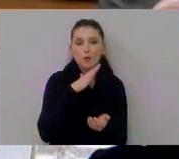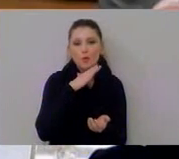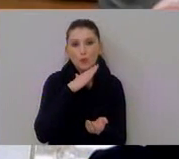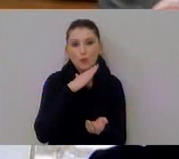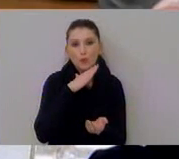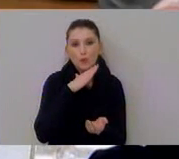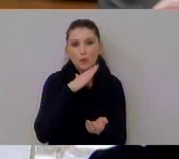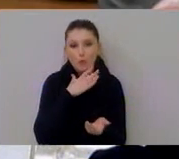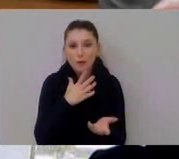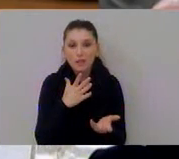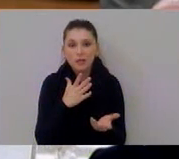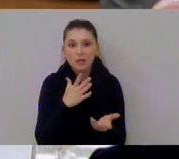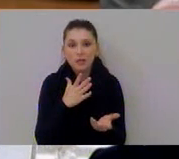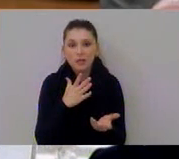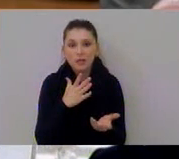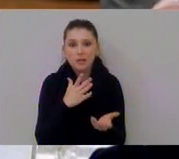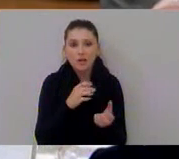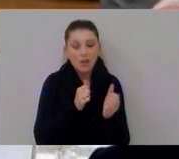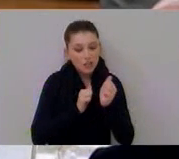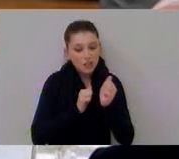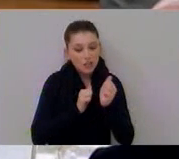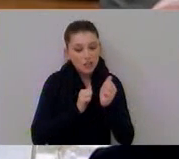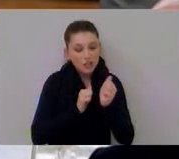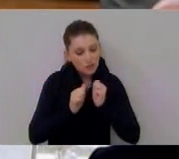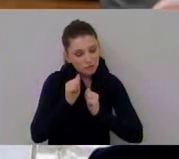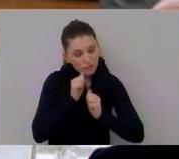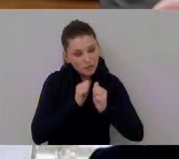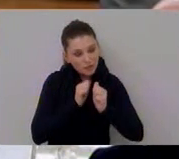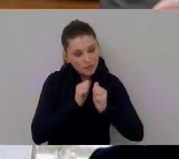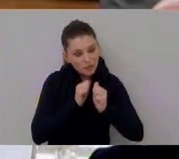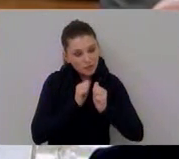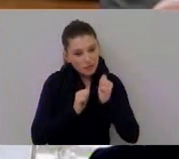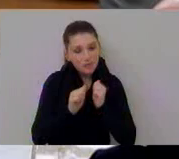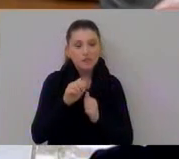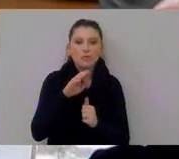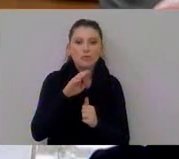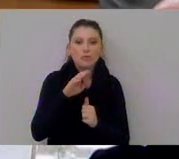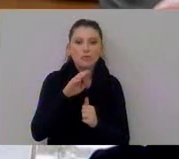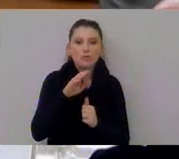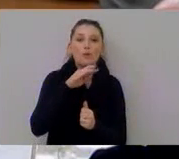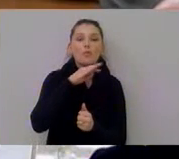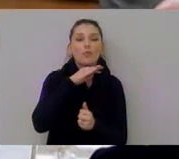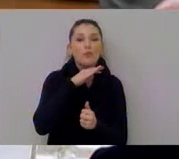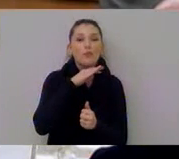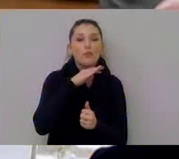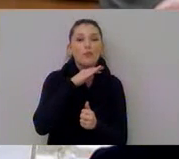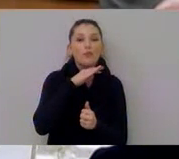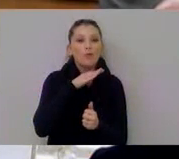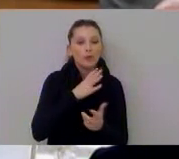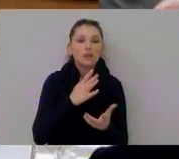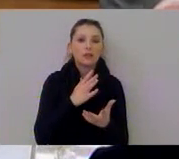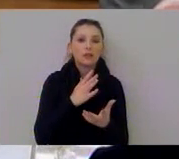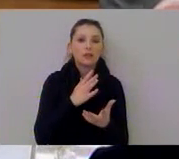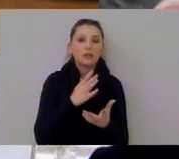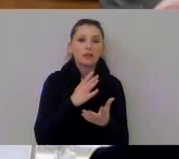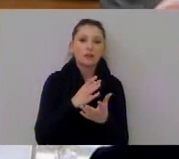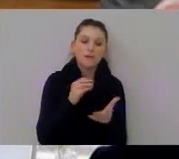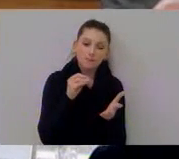ele está na saúde. Na saúde, ele é responsável por